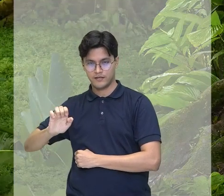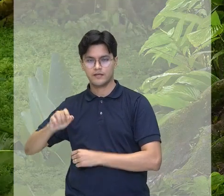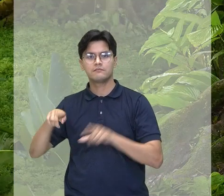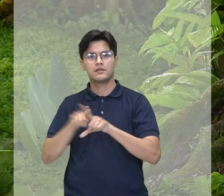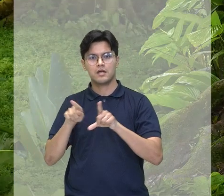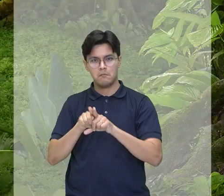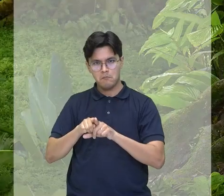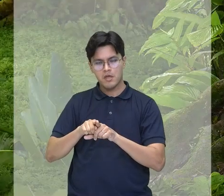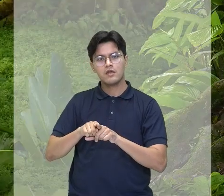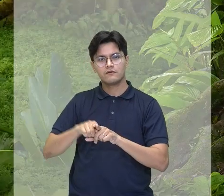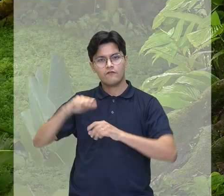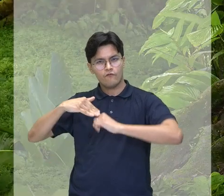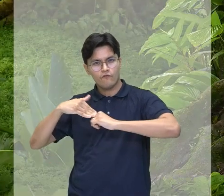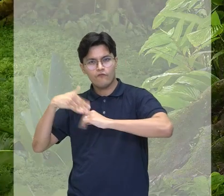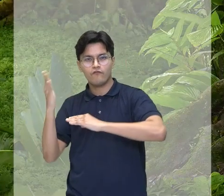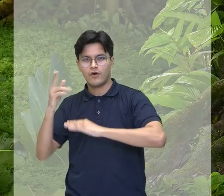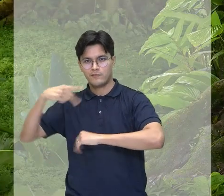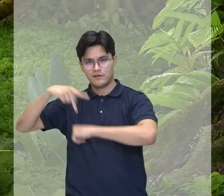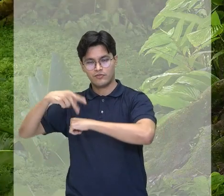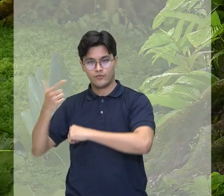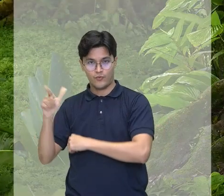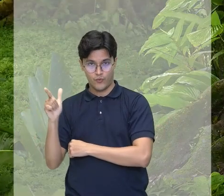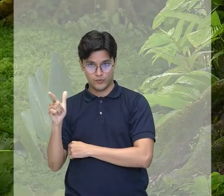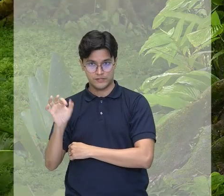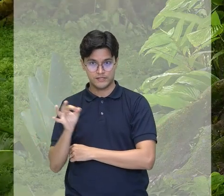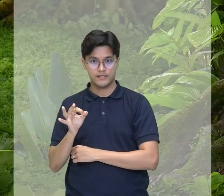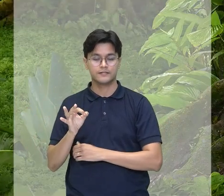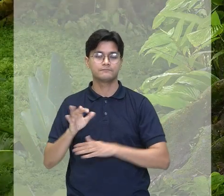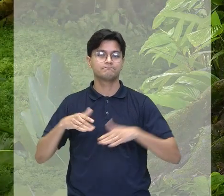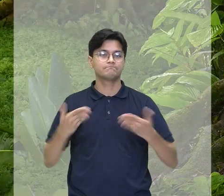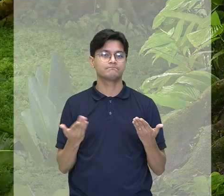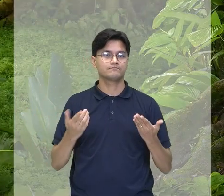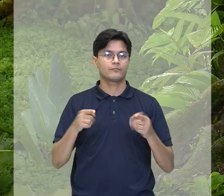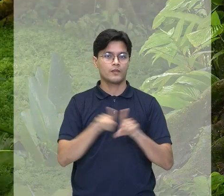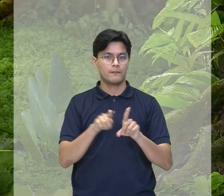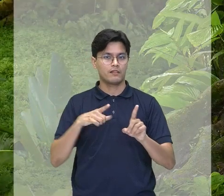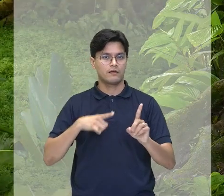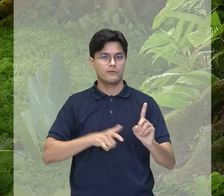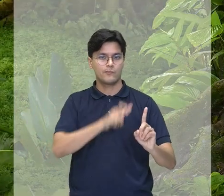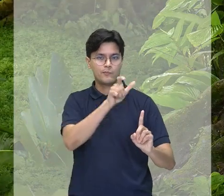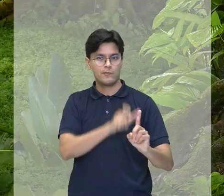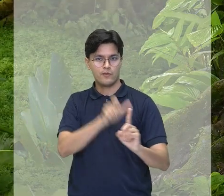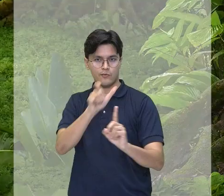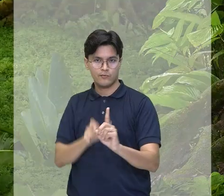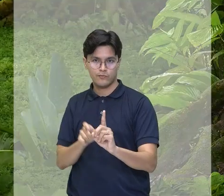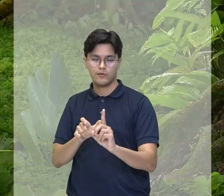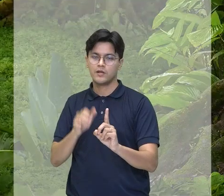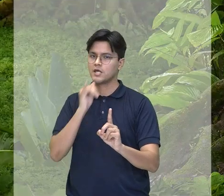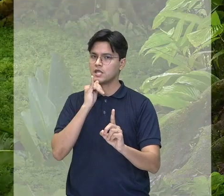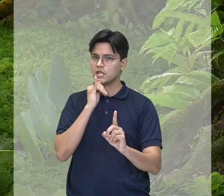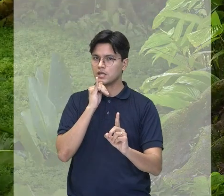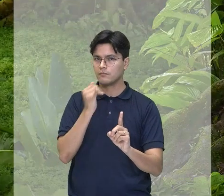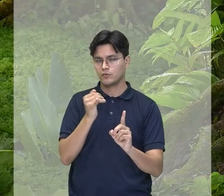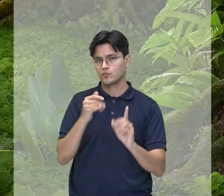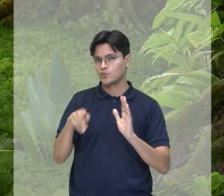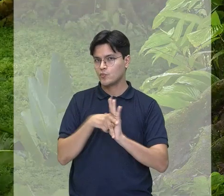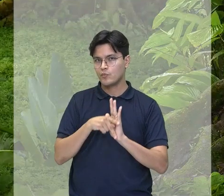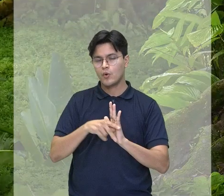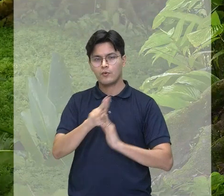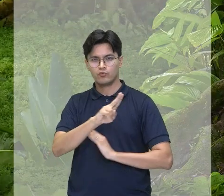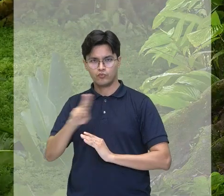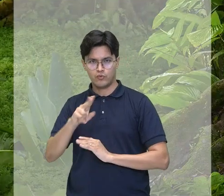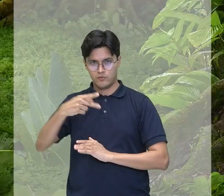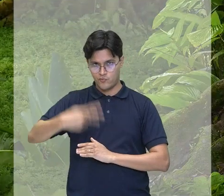nós temos como personagens aí que eu havia falado para vocês, né? Com nomes regionais, bastante regionais,